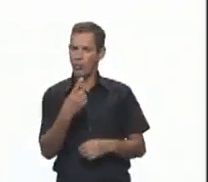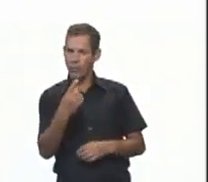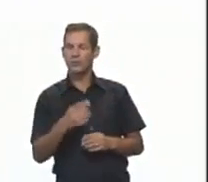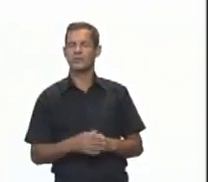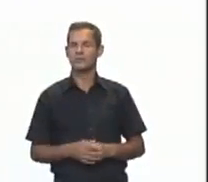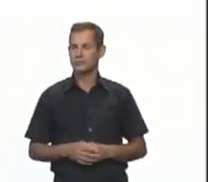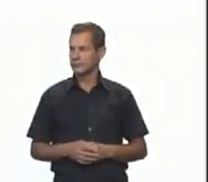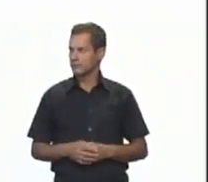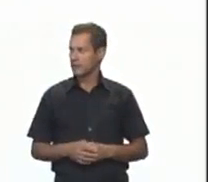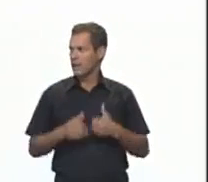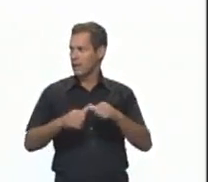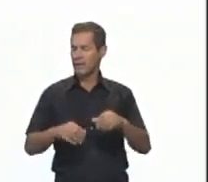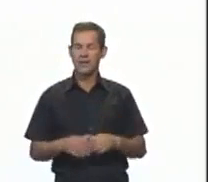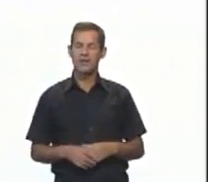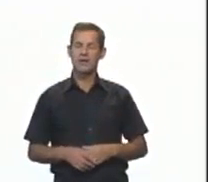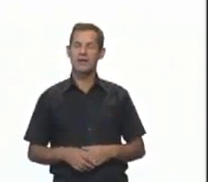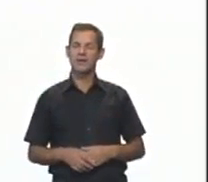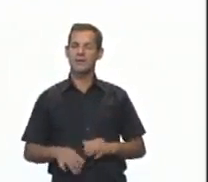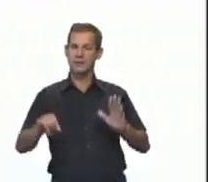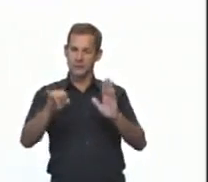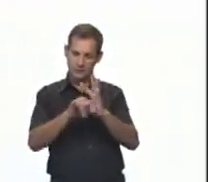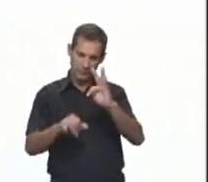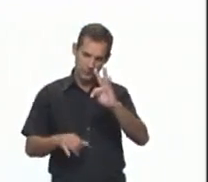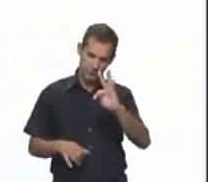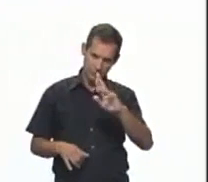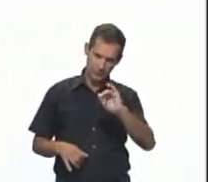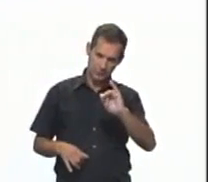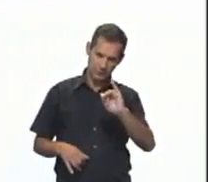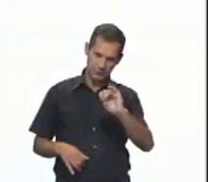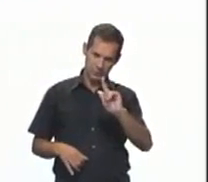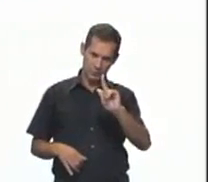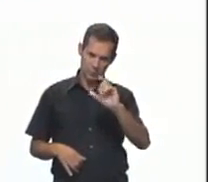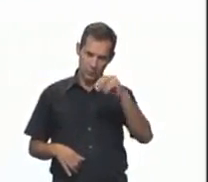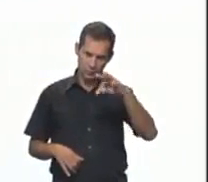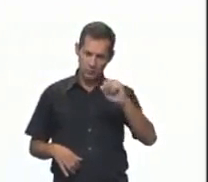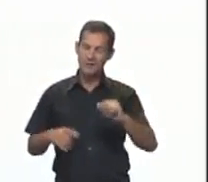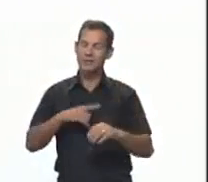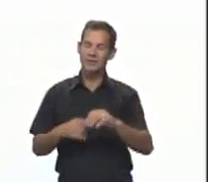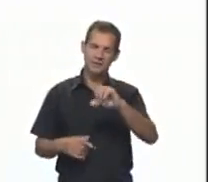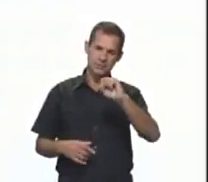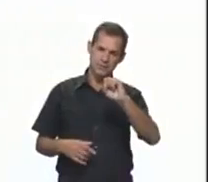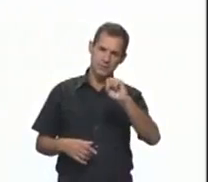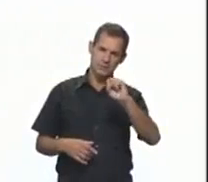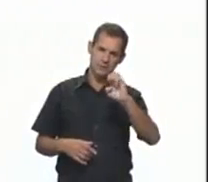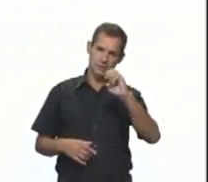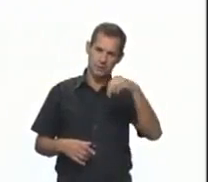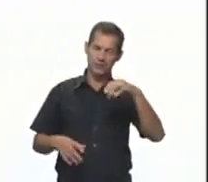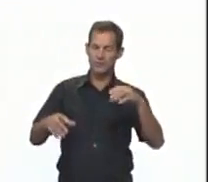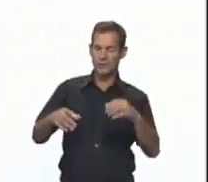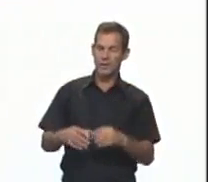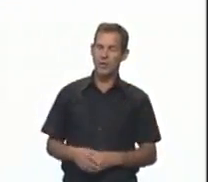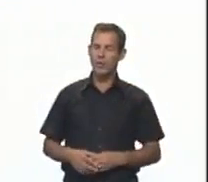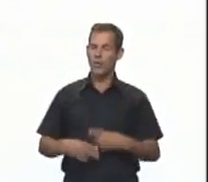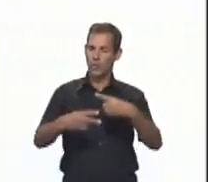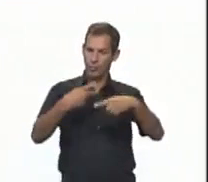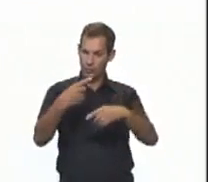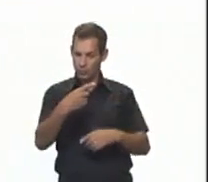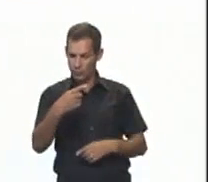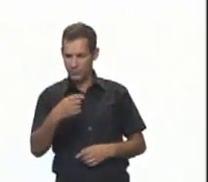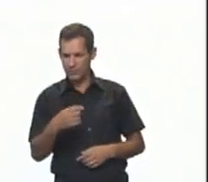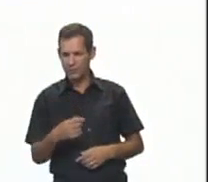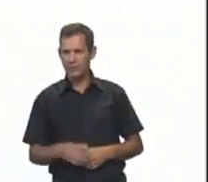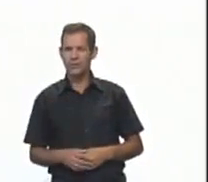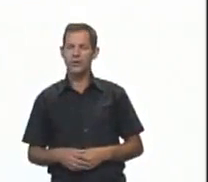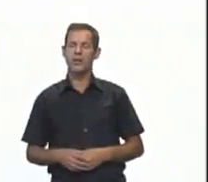1. Dessa identidade trigonométrica, a gente chega nisso, que seno ao quadrado, que 1 menos seno ao quadrado